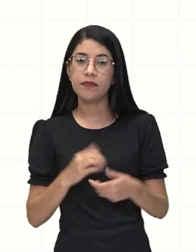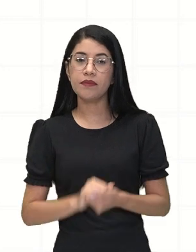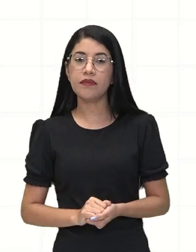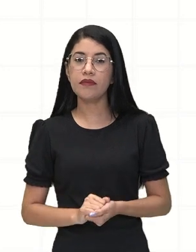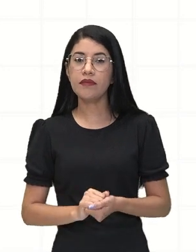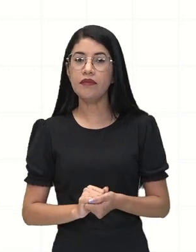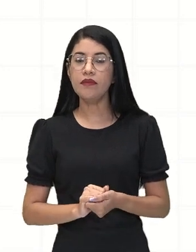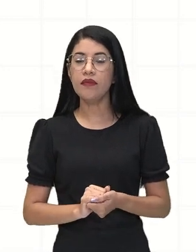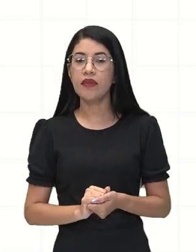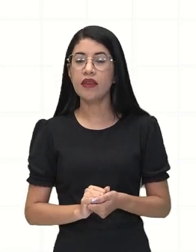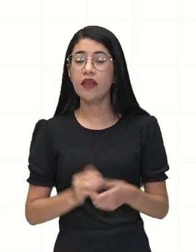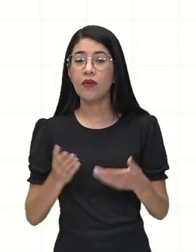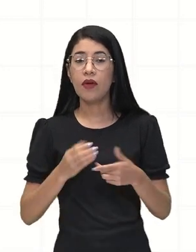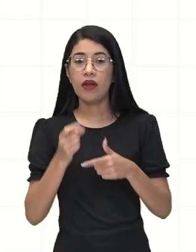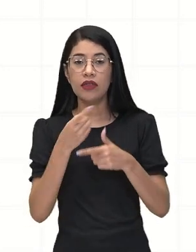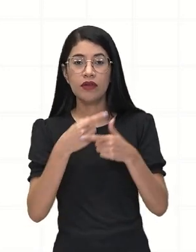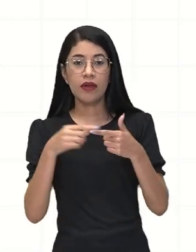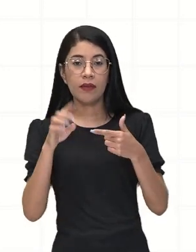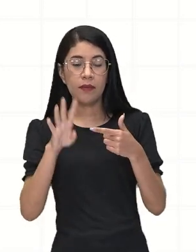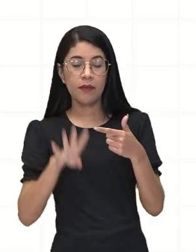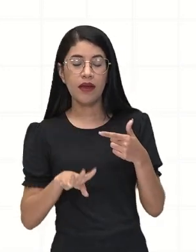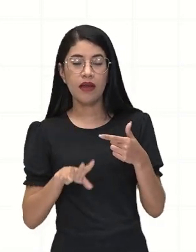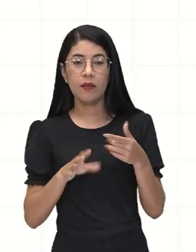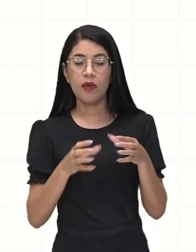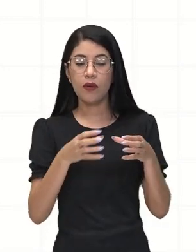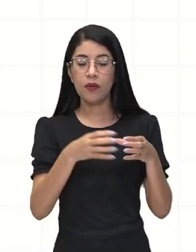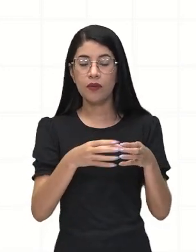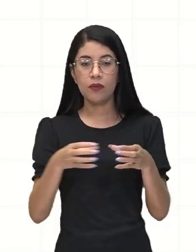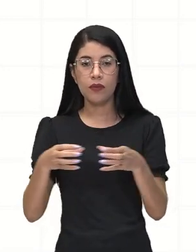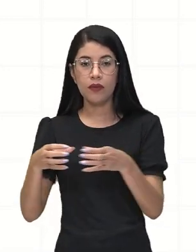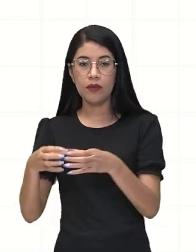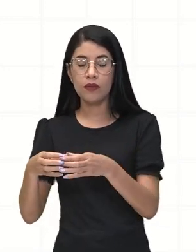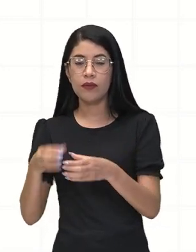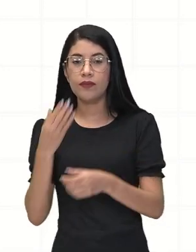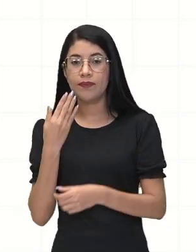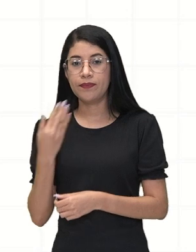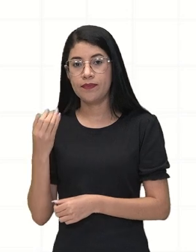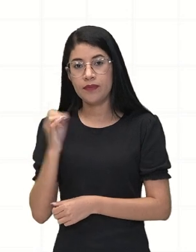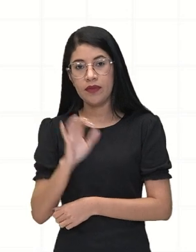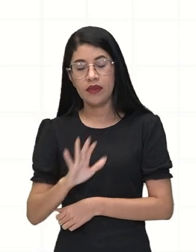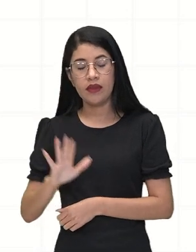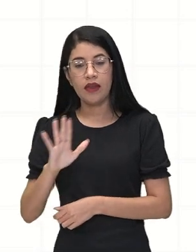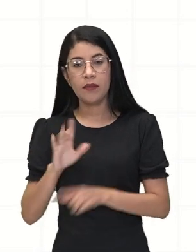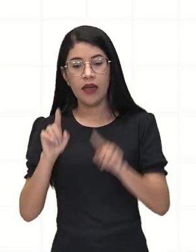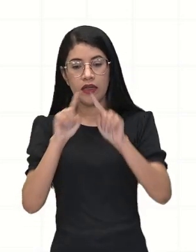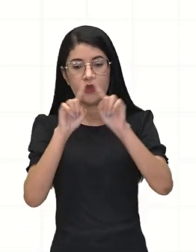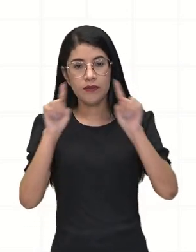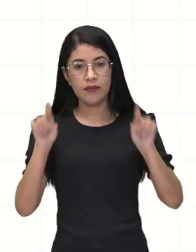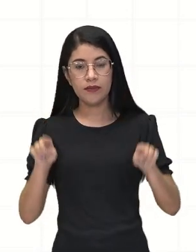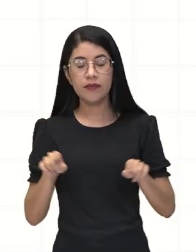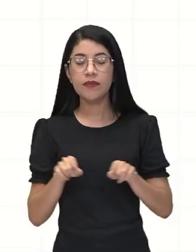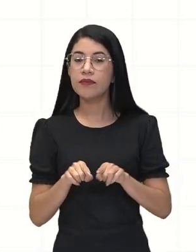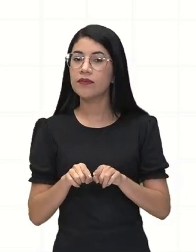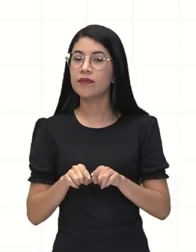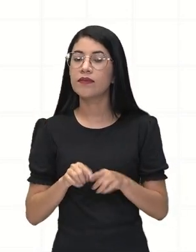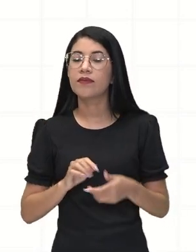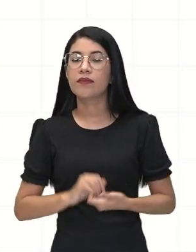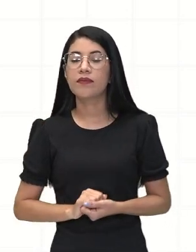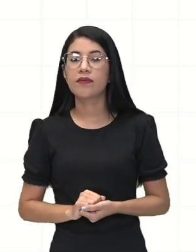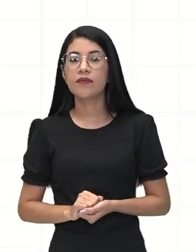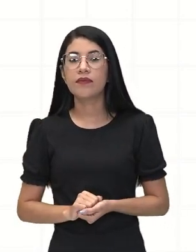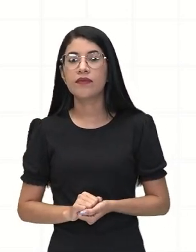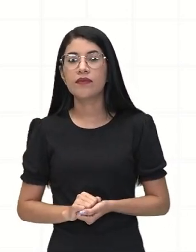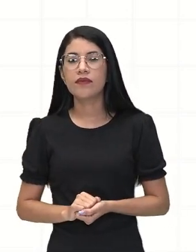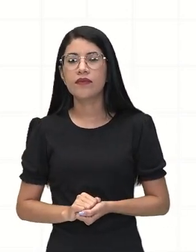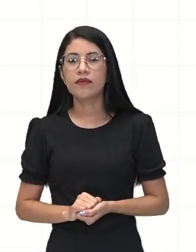por agrupamento. Então, observe aqui a nossa figura, né? Qual é a figura que eu tenho? Eu tenho um retângulo,